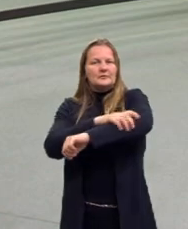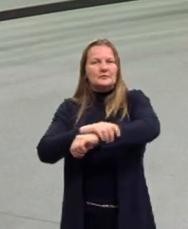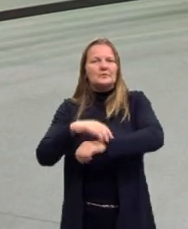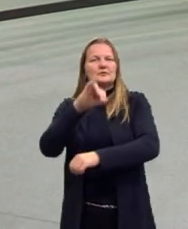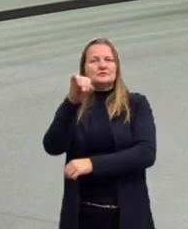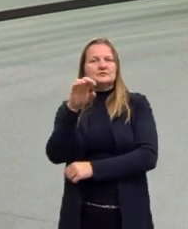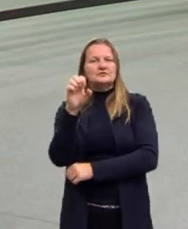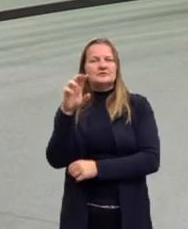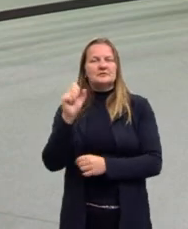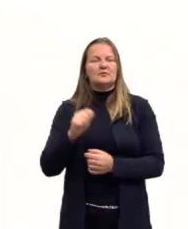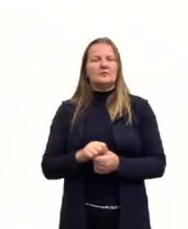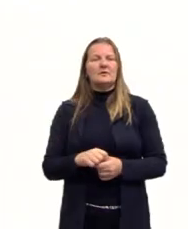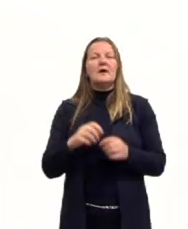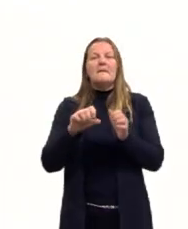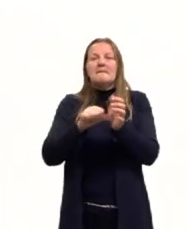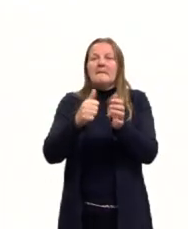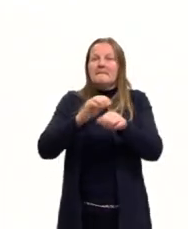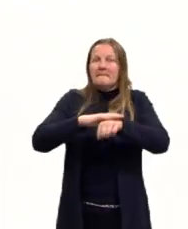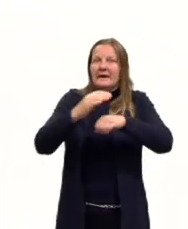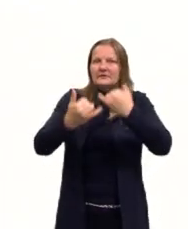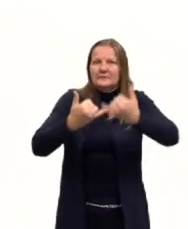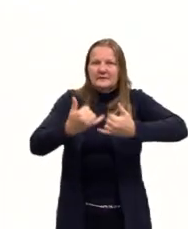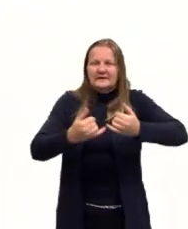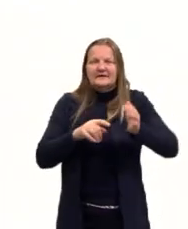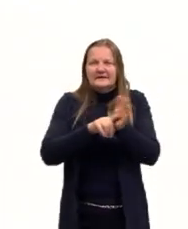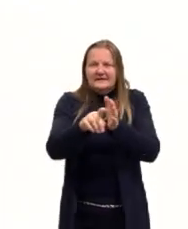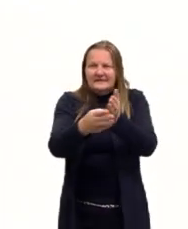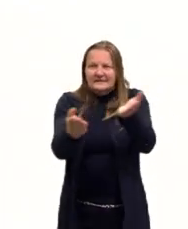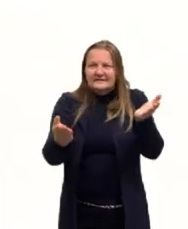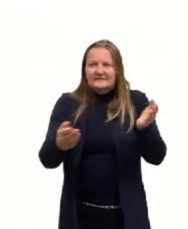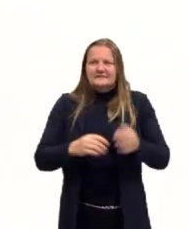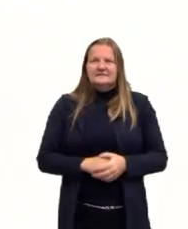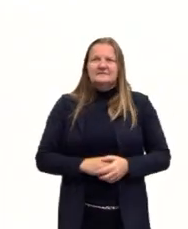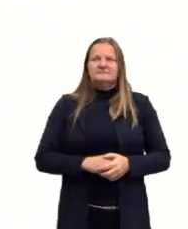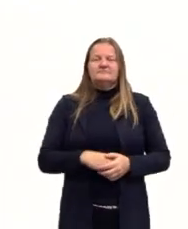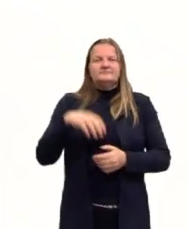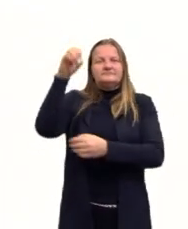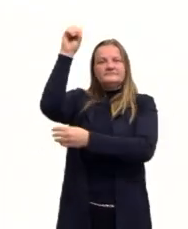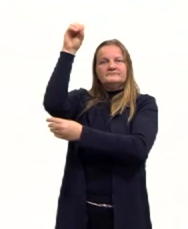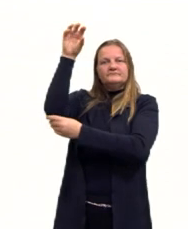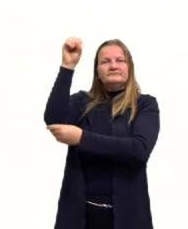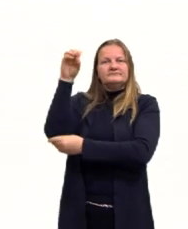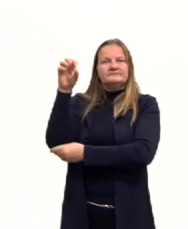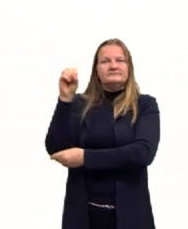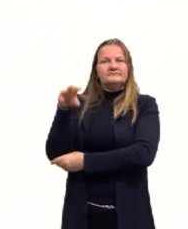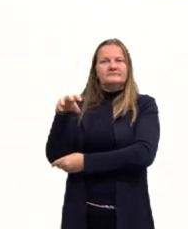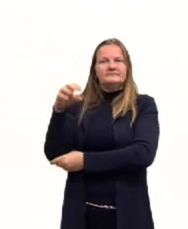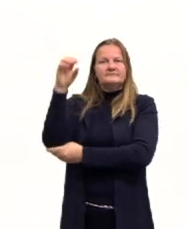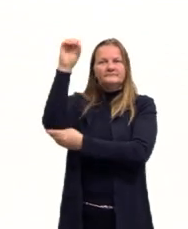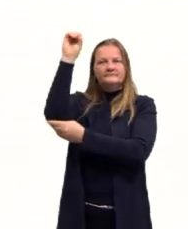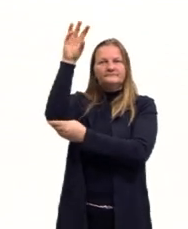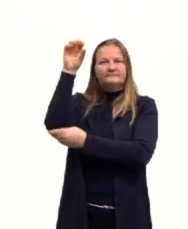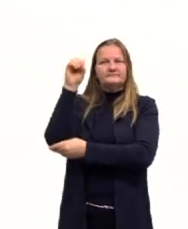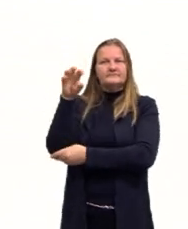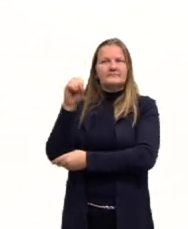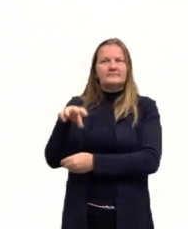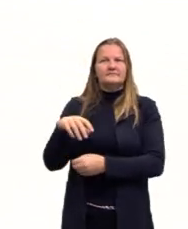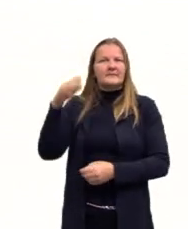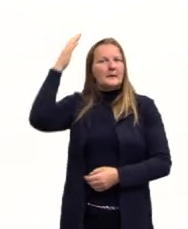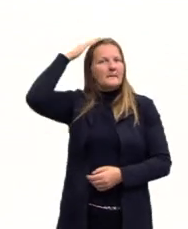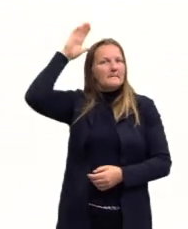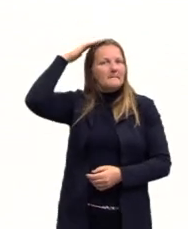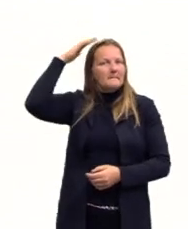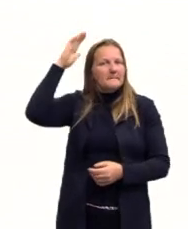e Sinaleiro isso é bem parecido né a gente consegue fazer o ali no Paraná como é que o que que é sinaleira